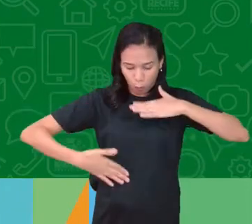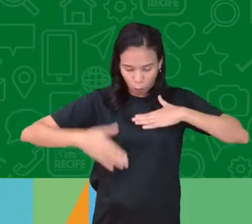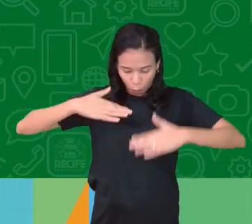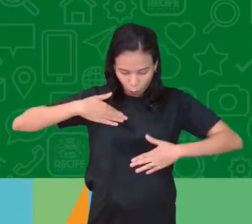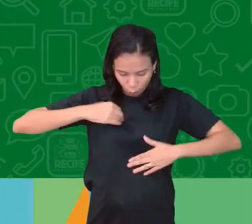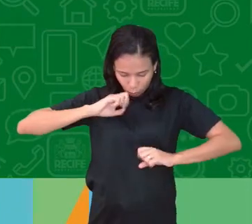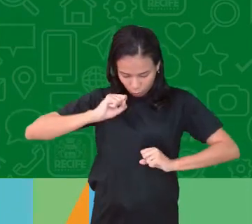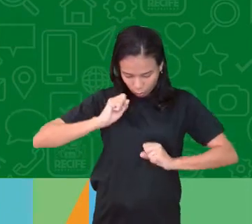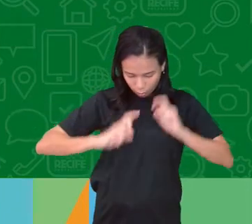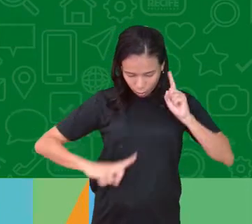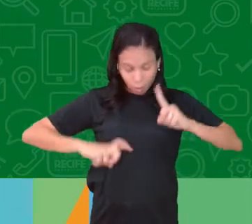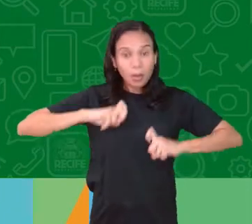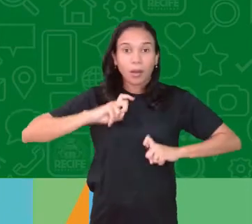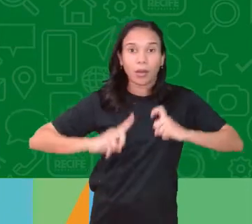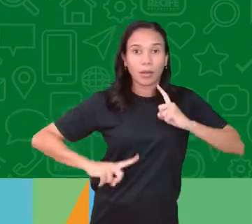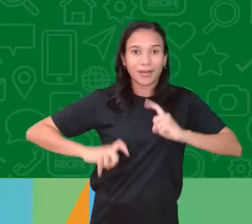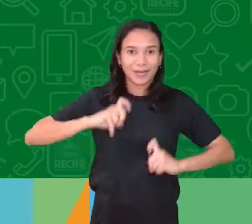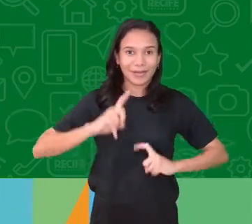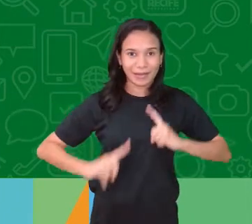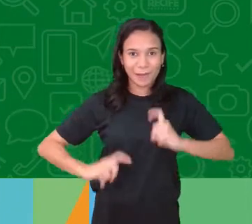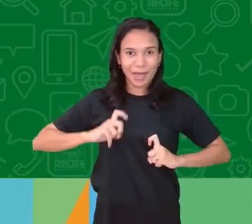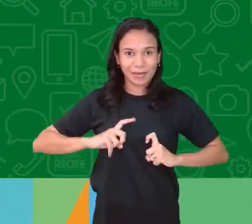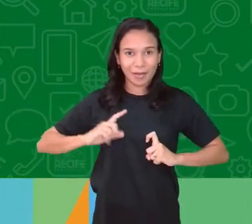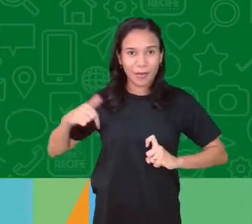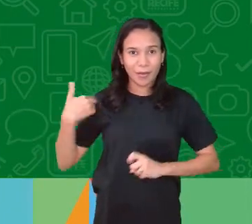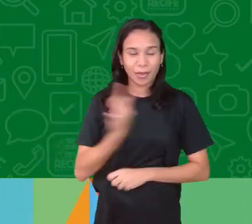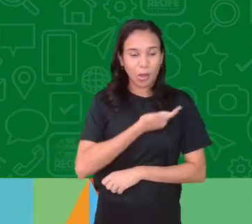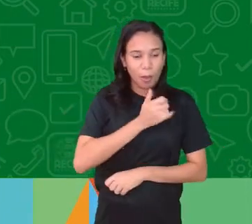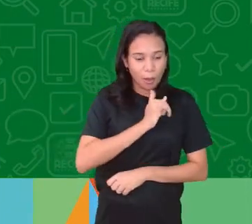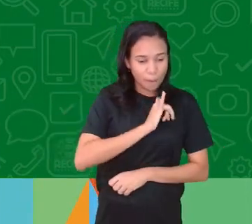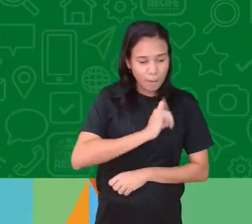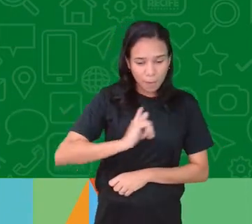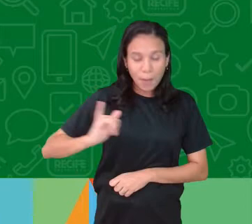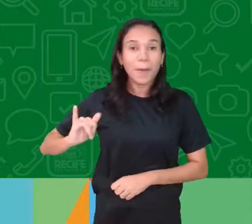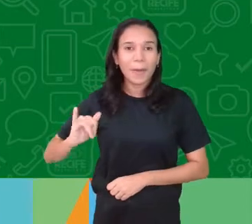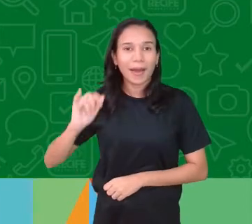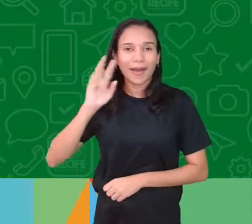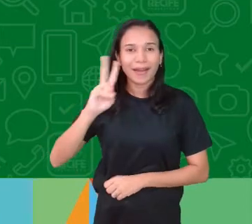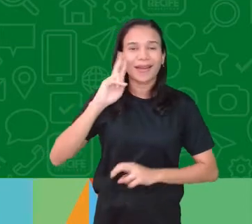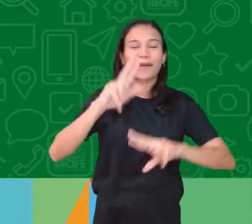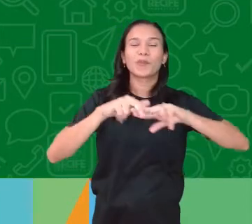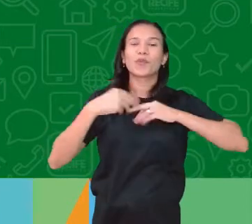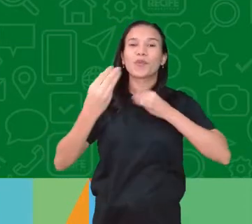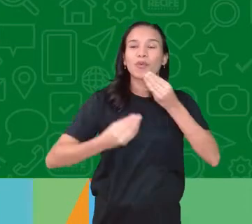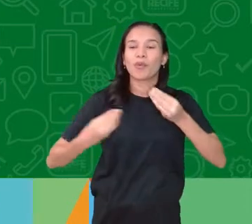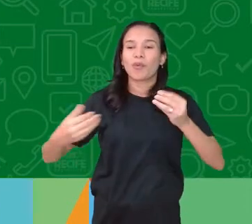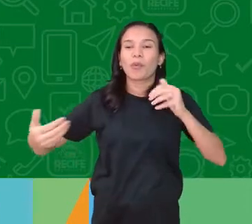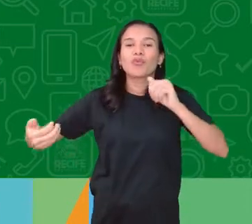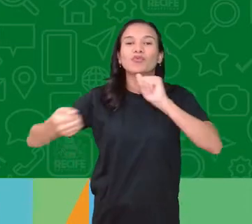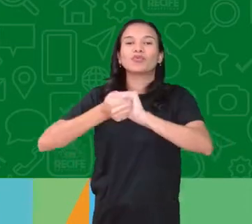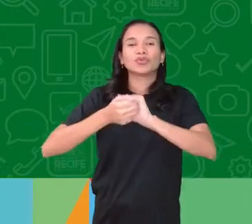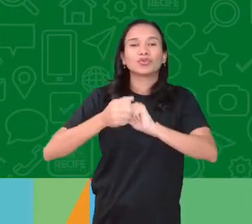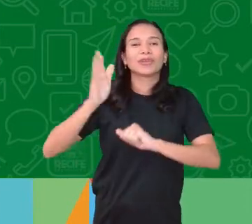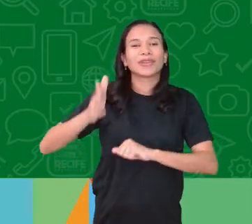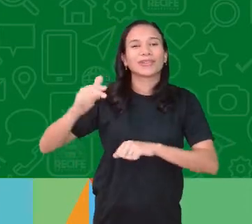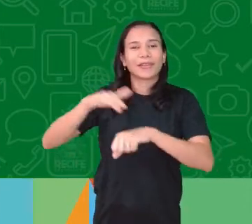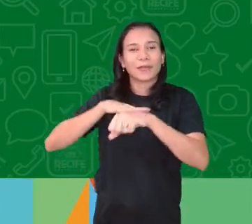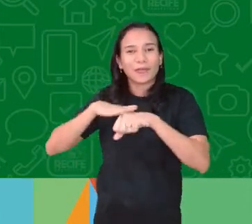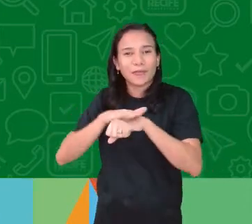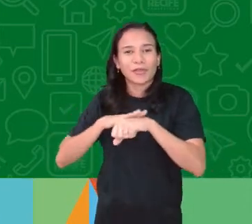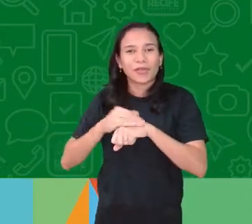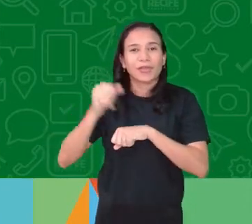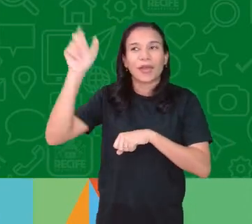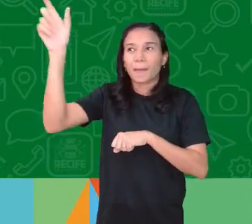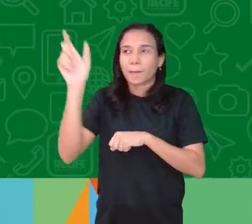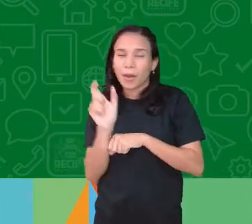do nosso corpo que a gente consegue contar uma história. E aí, fazendo toda essa junção de tudo que a gente já falou, né? Fazendo a